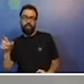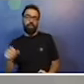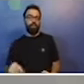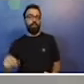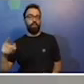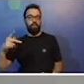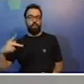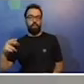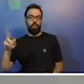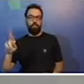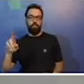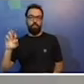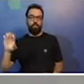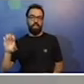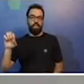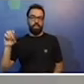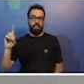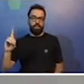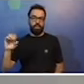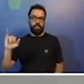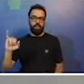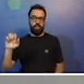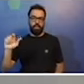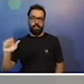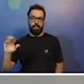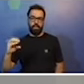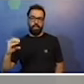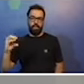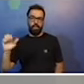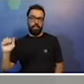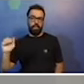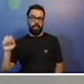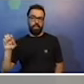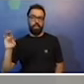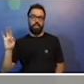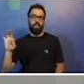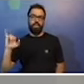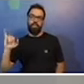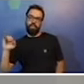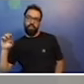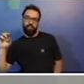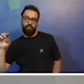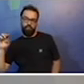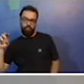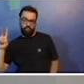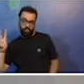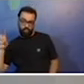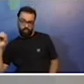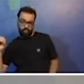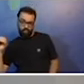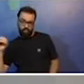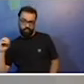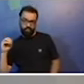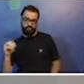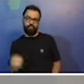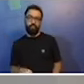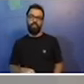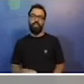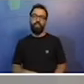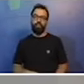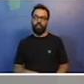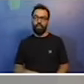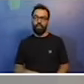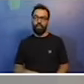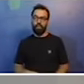qualificante do sujeito, que dá uma qualidade. Seria o nosso adjetivo quando nós